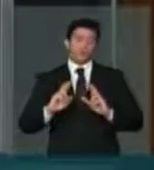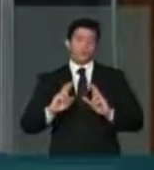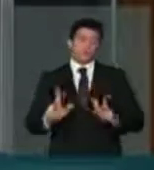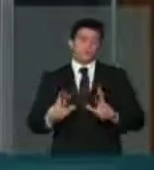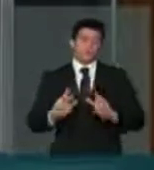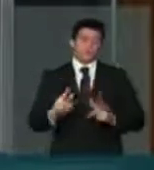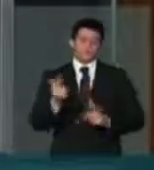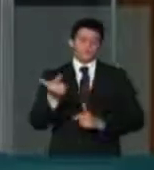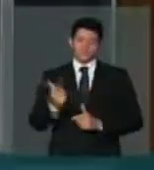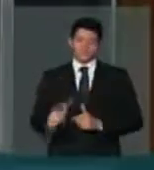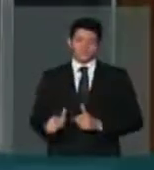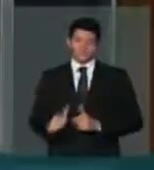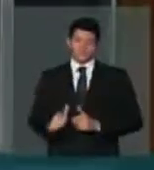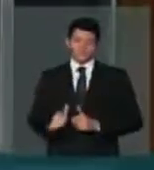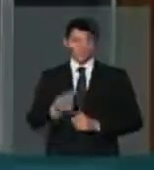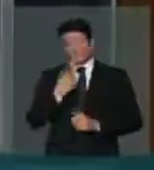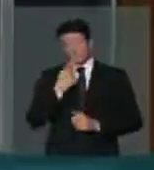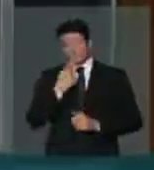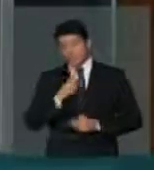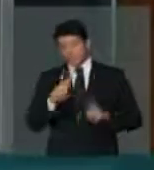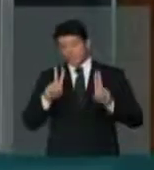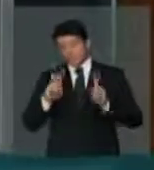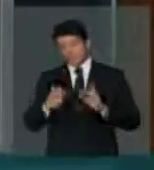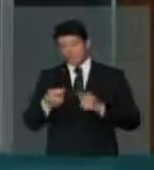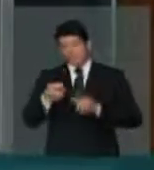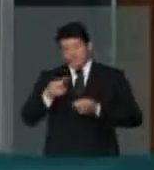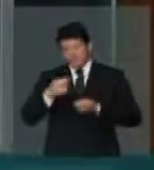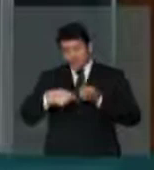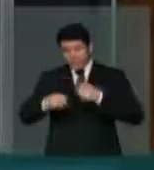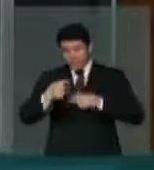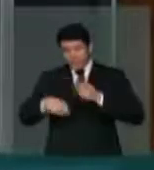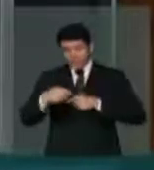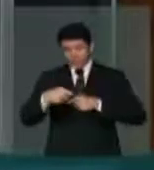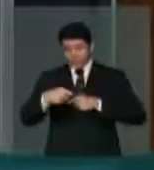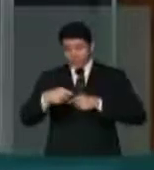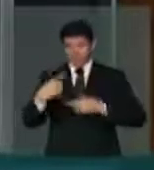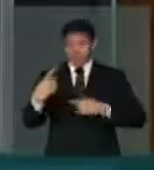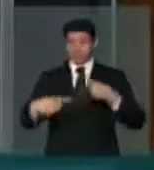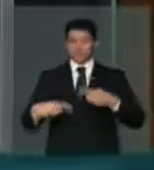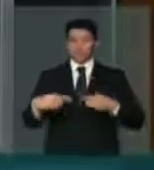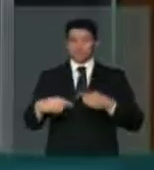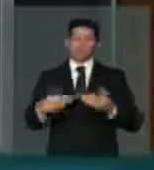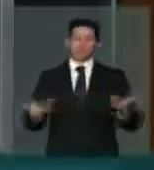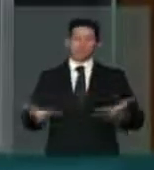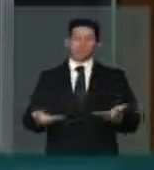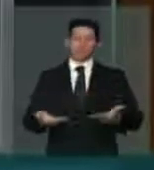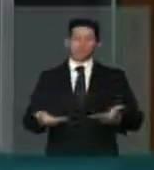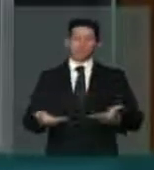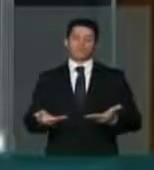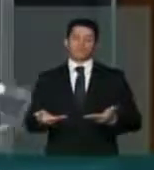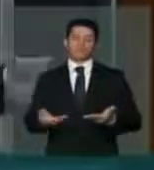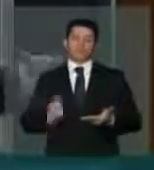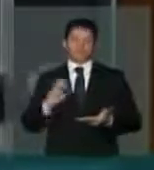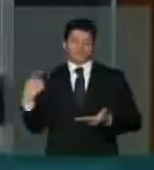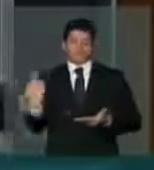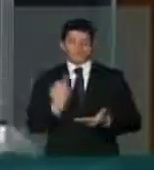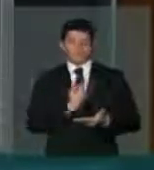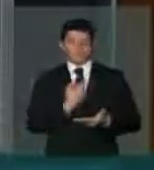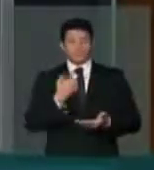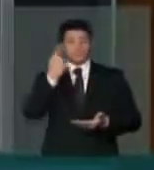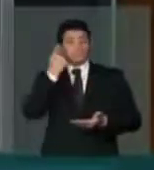de vista econômico, o que se discute hoje aqui e o que se tenta